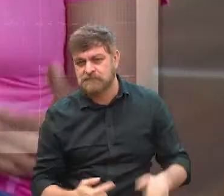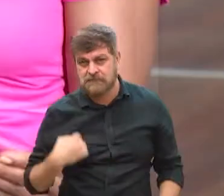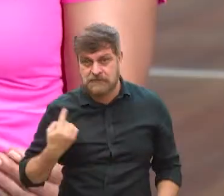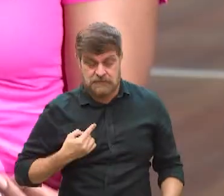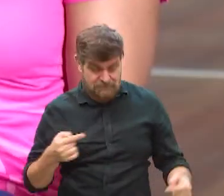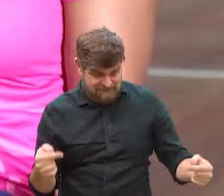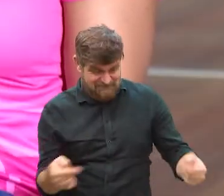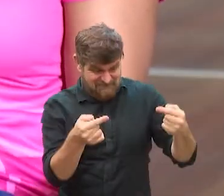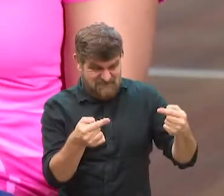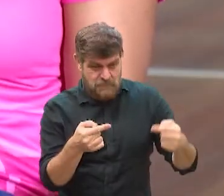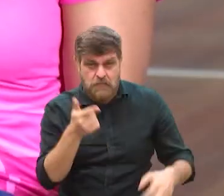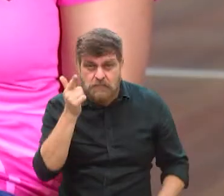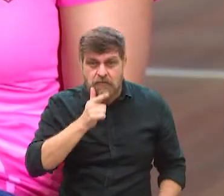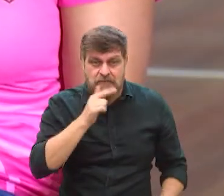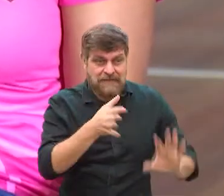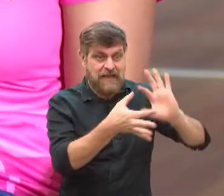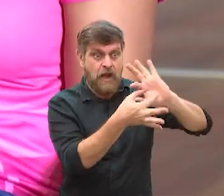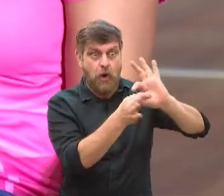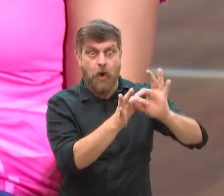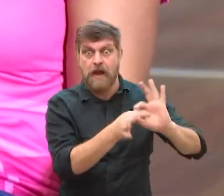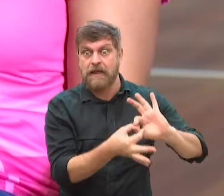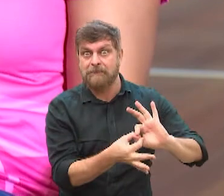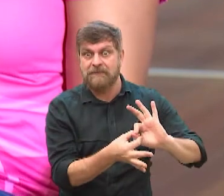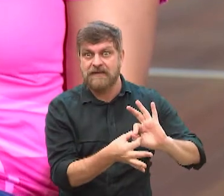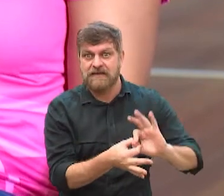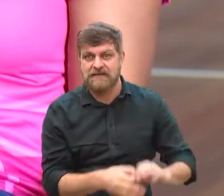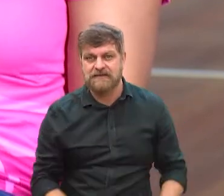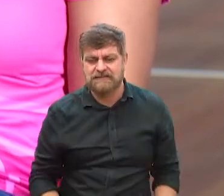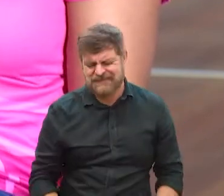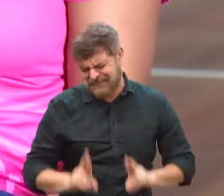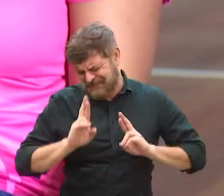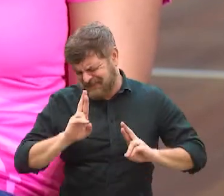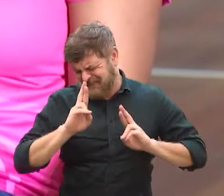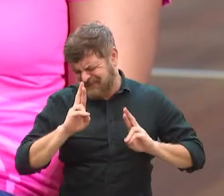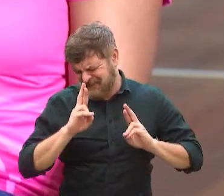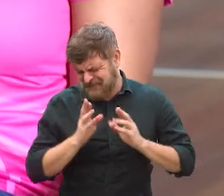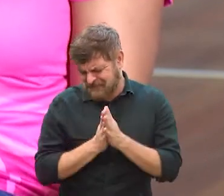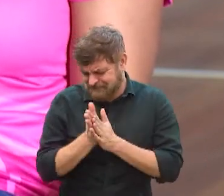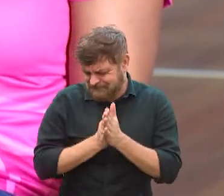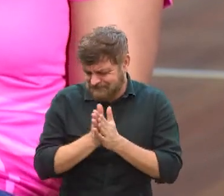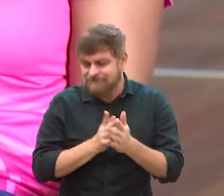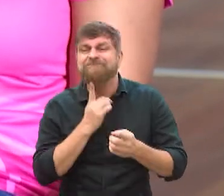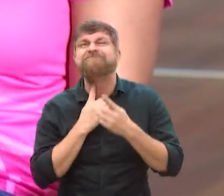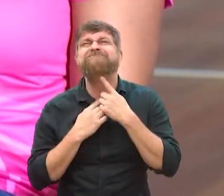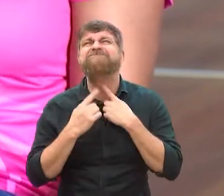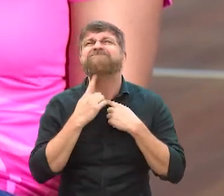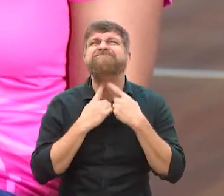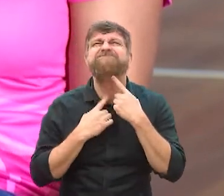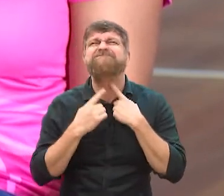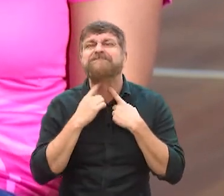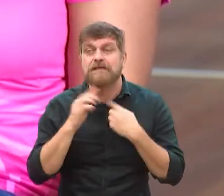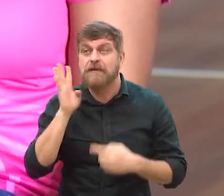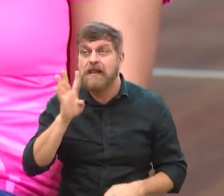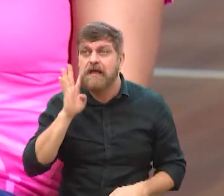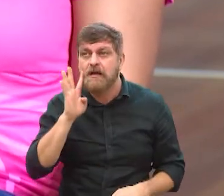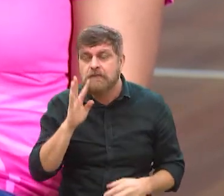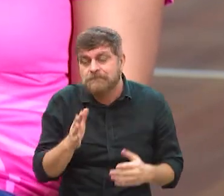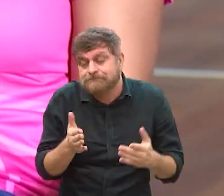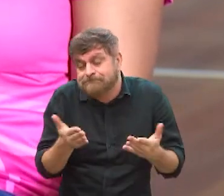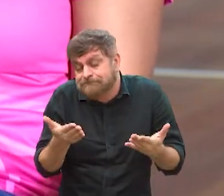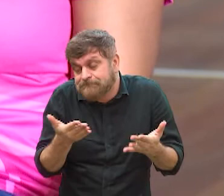disputar, conseguir essa vaga para as Olimpíadas ia ser uma coisa assim, poxa, bem legal.